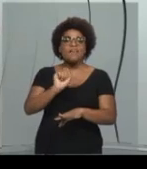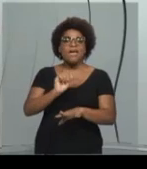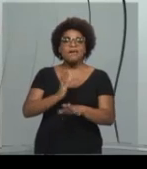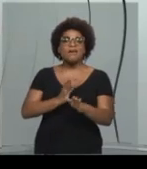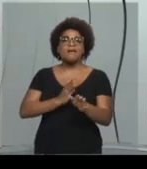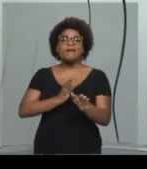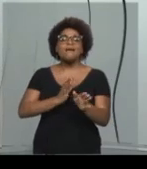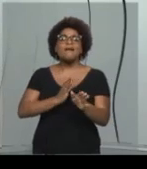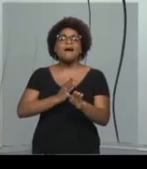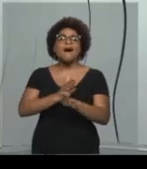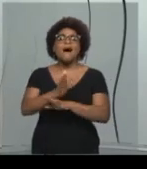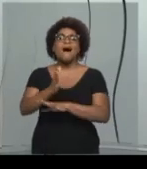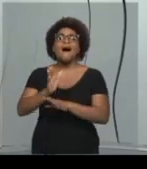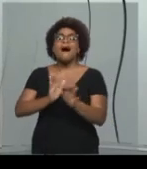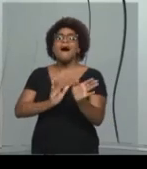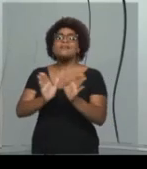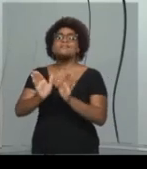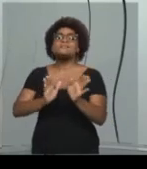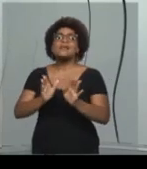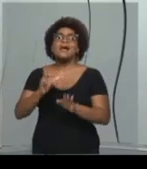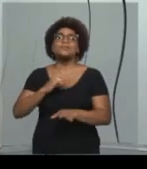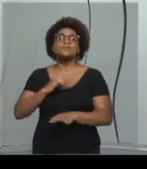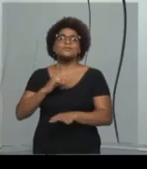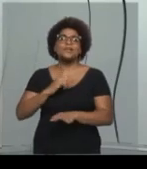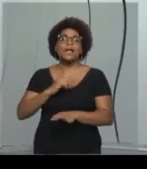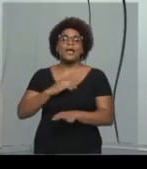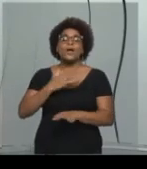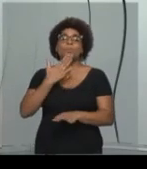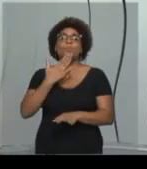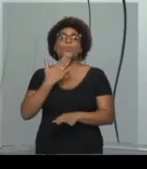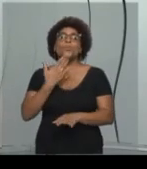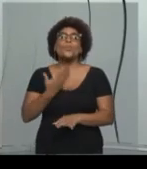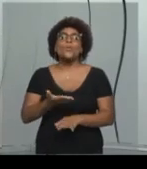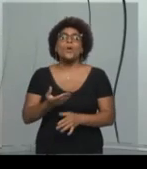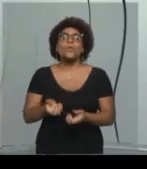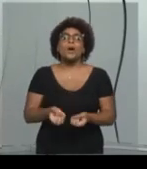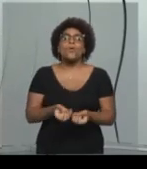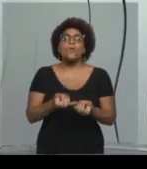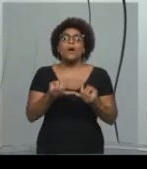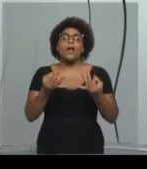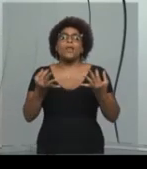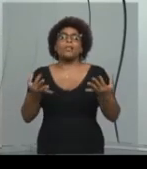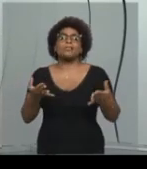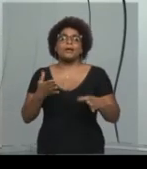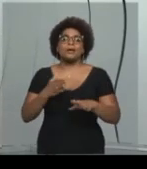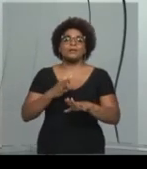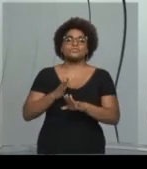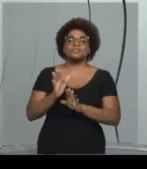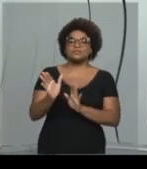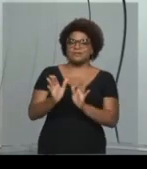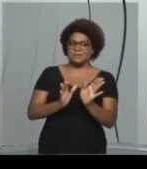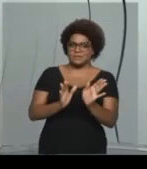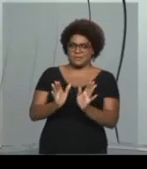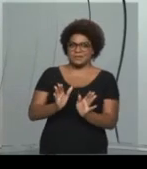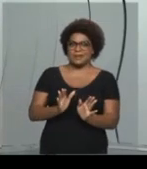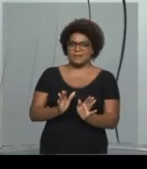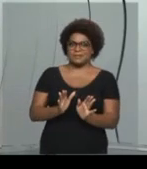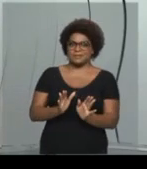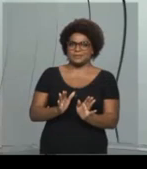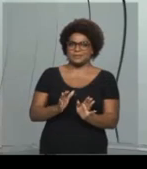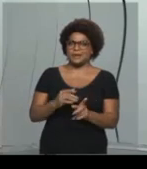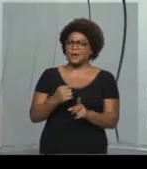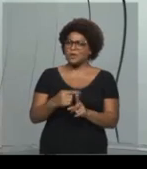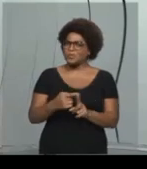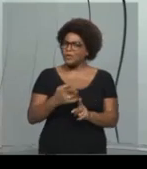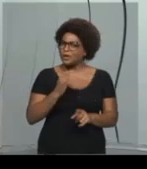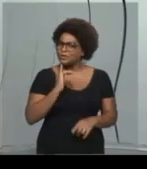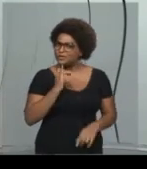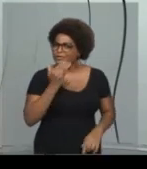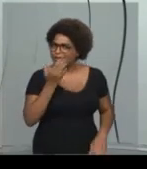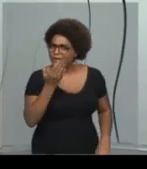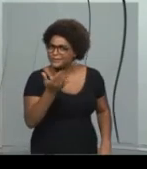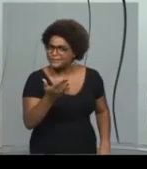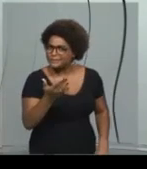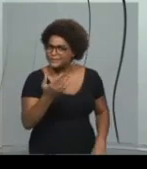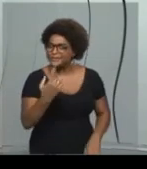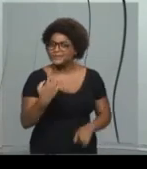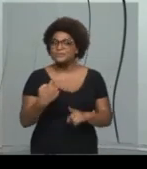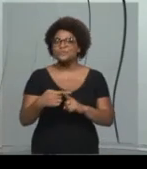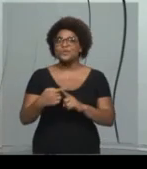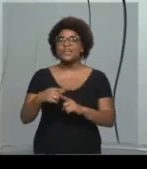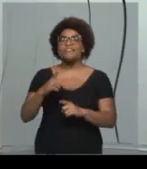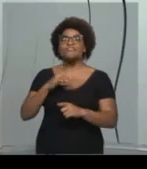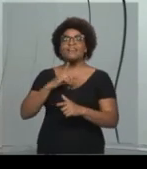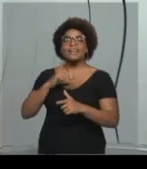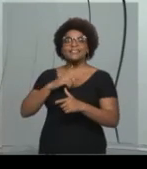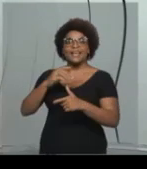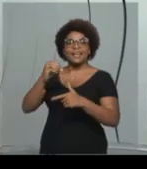desse acesso. São todas essas questões para a gente pensar. Por que eu estou abordando isso? Porque cai no Enem e frequentemente